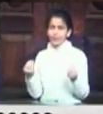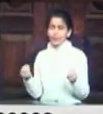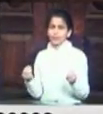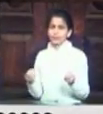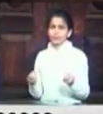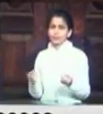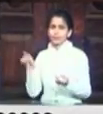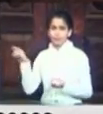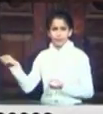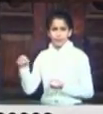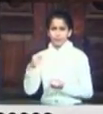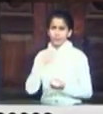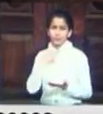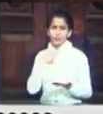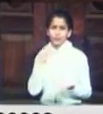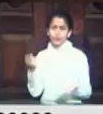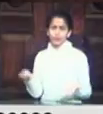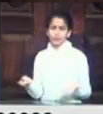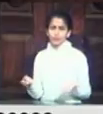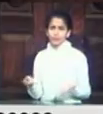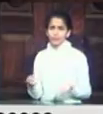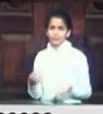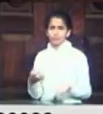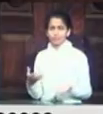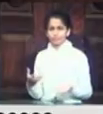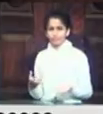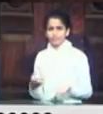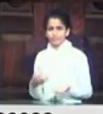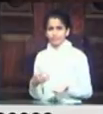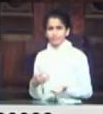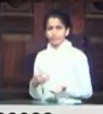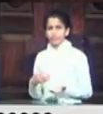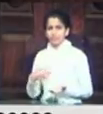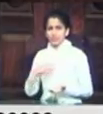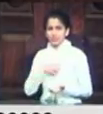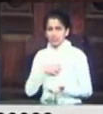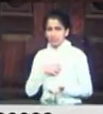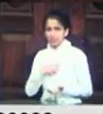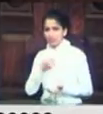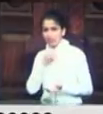ele não pode se sentir milindrado